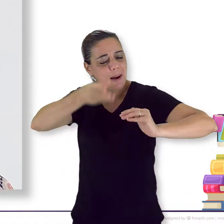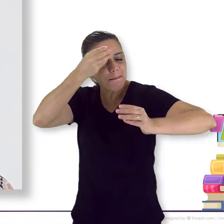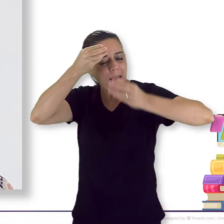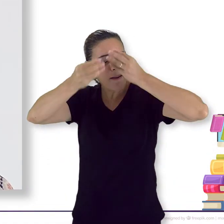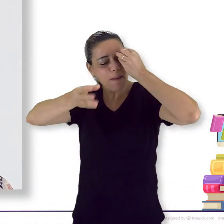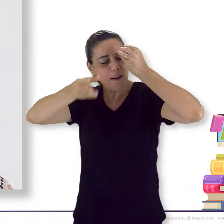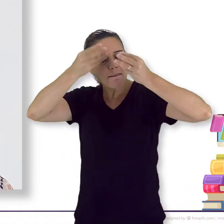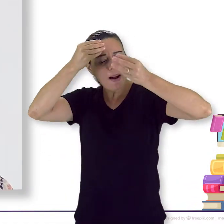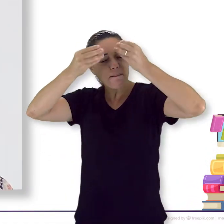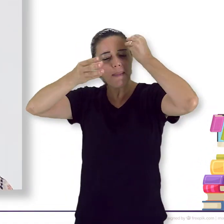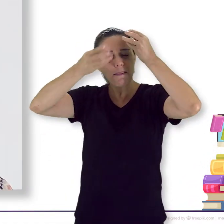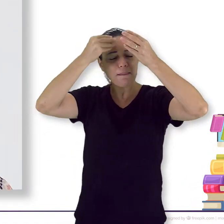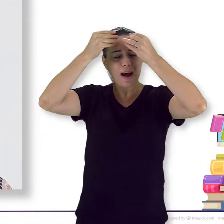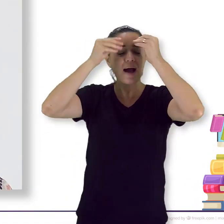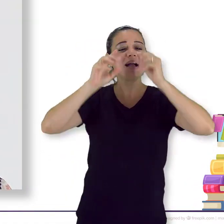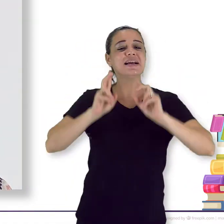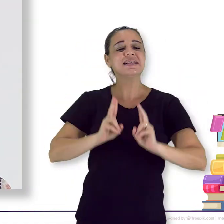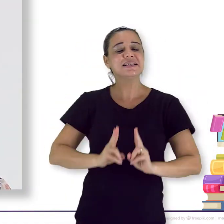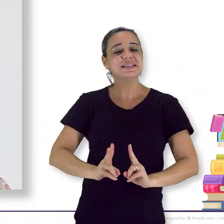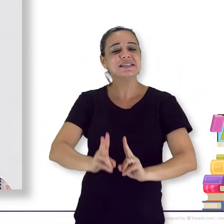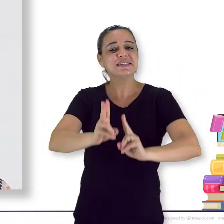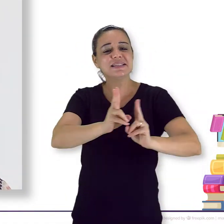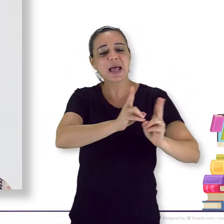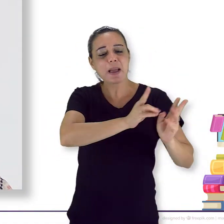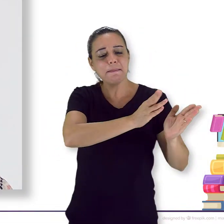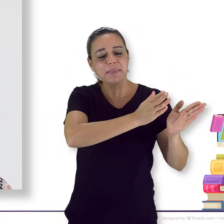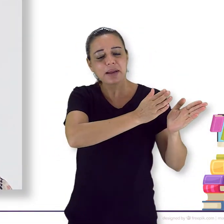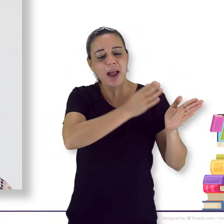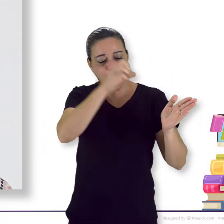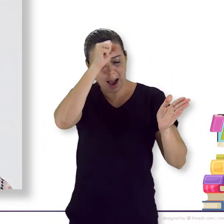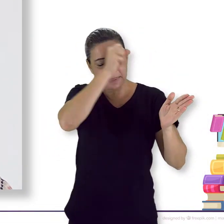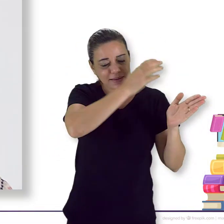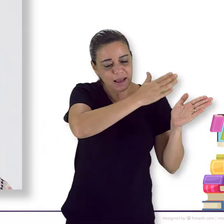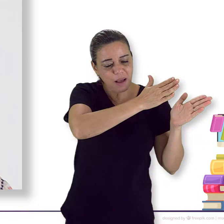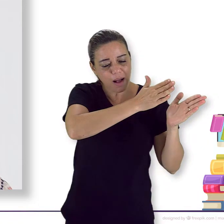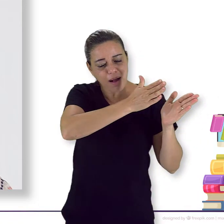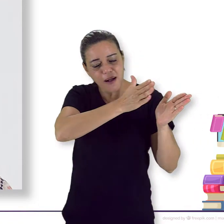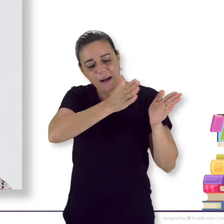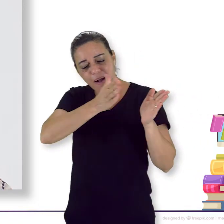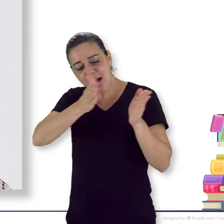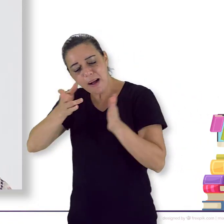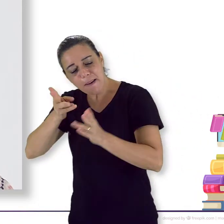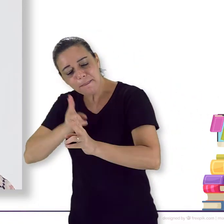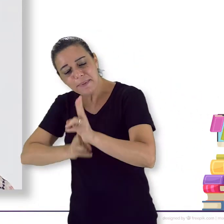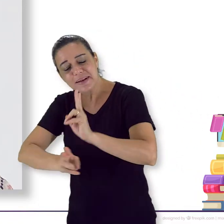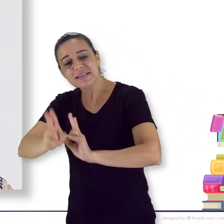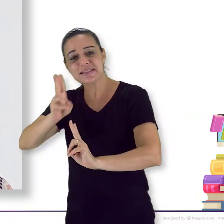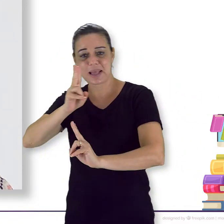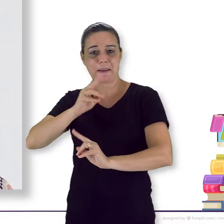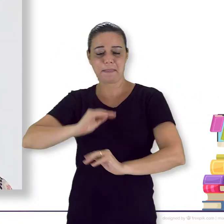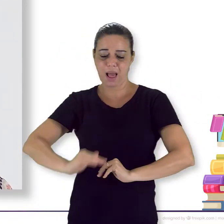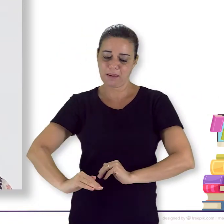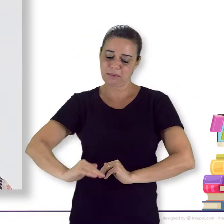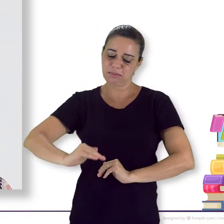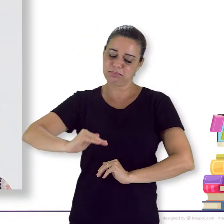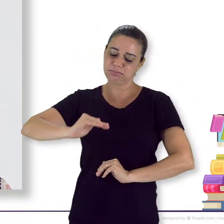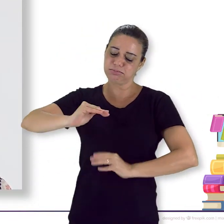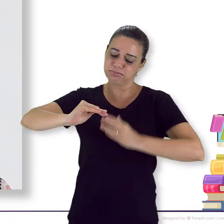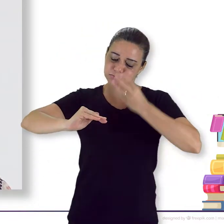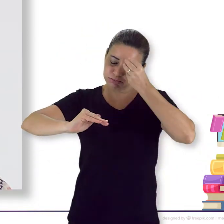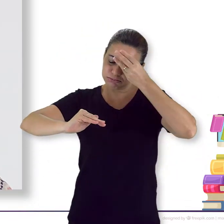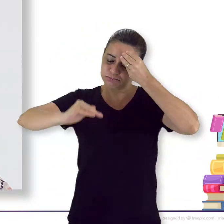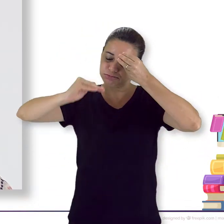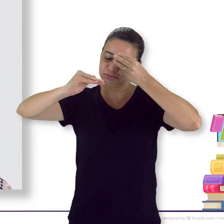gente sempre está em constante processo do aprender, né? Todo dia, às vezes, a gente tem